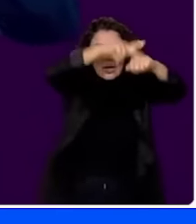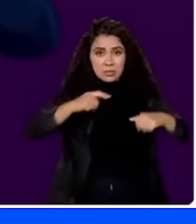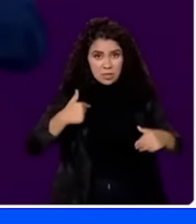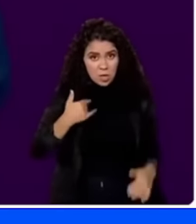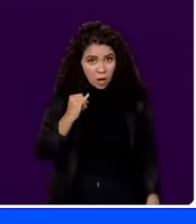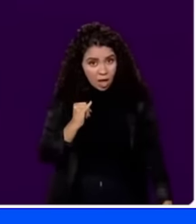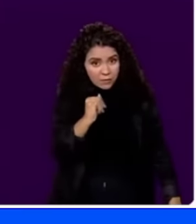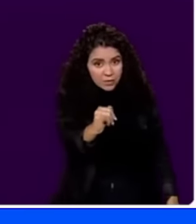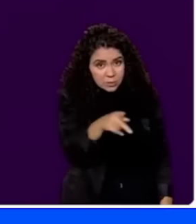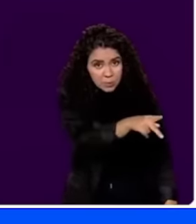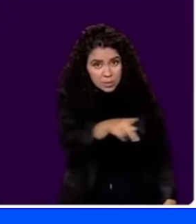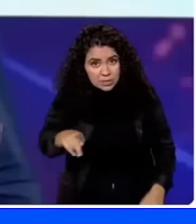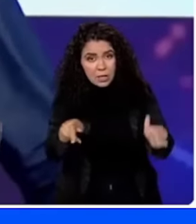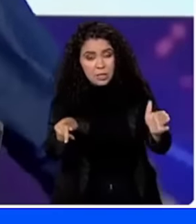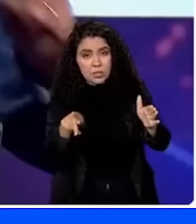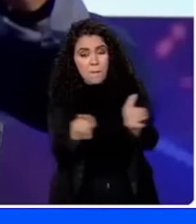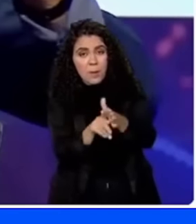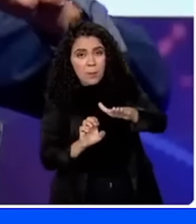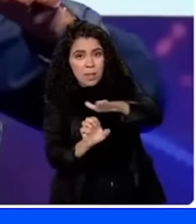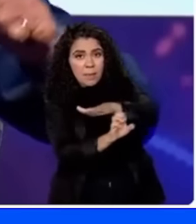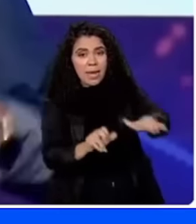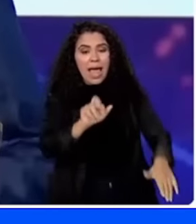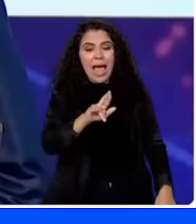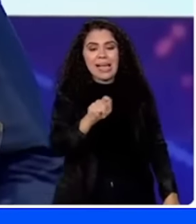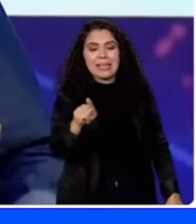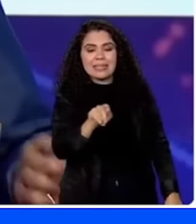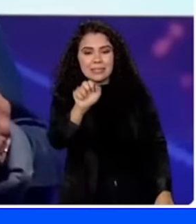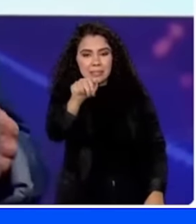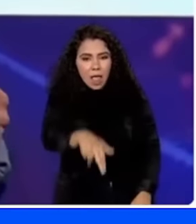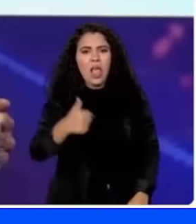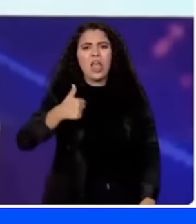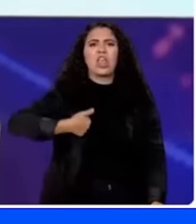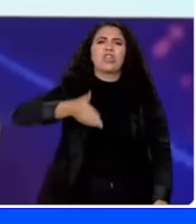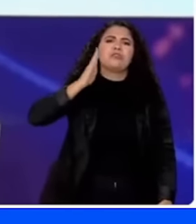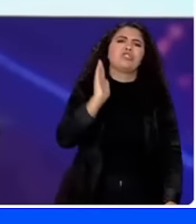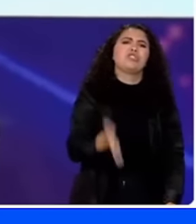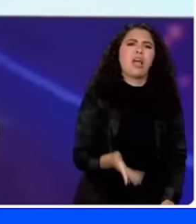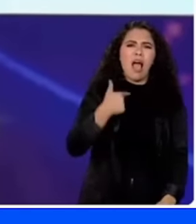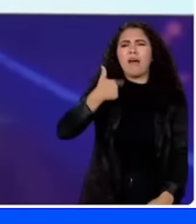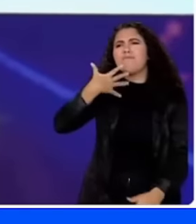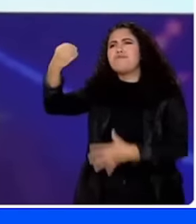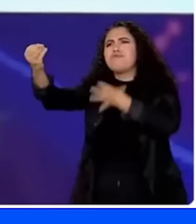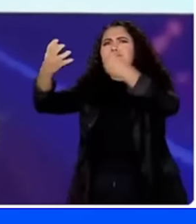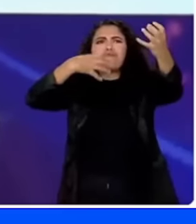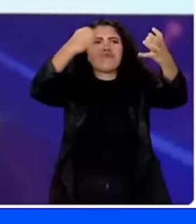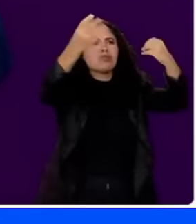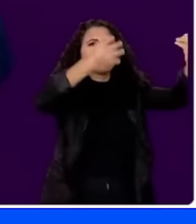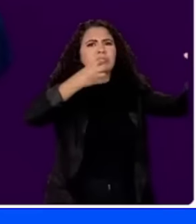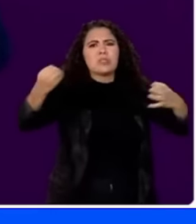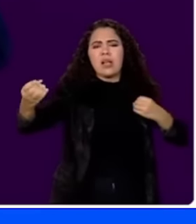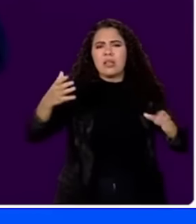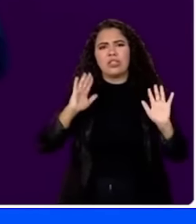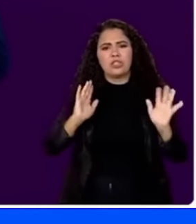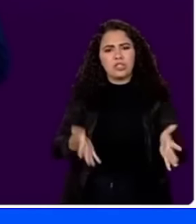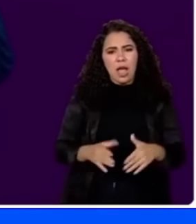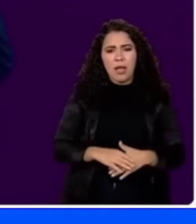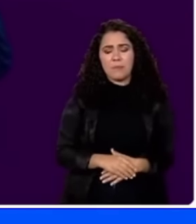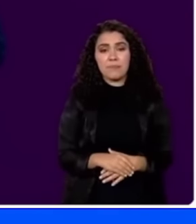ao meu ministro, eu já viajei muito o mundo carregando um carro verde, porque na época havia